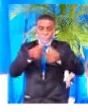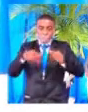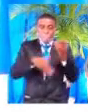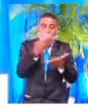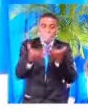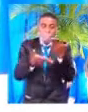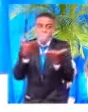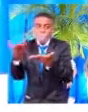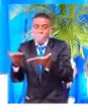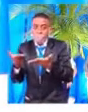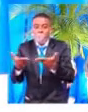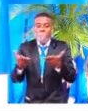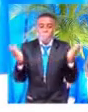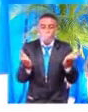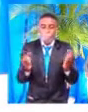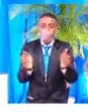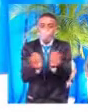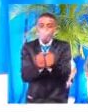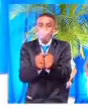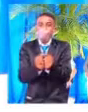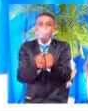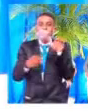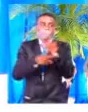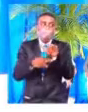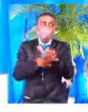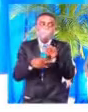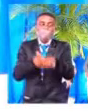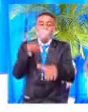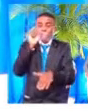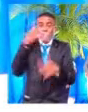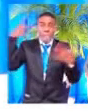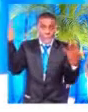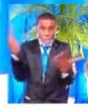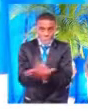esse momento conosco e colaboraram para que eles